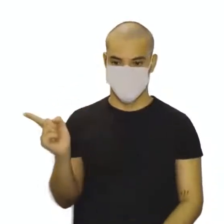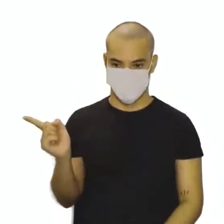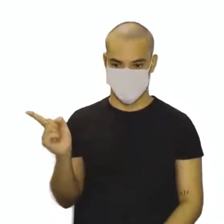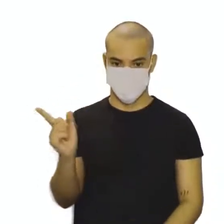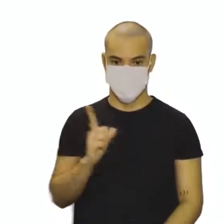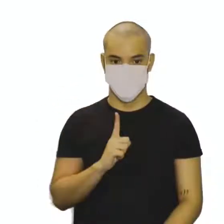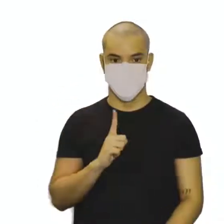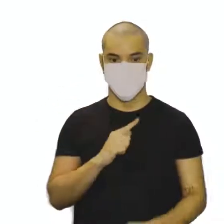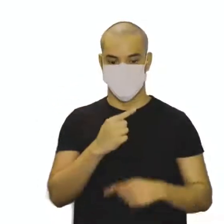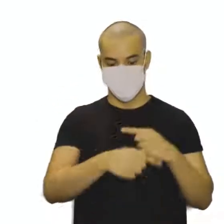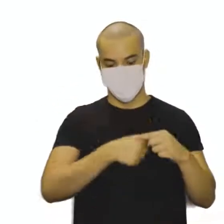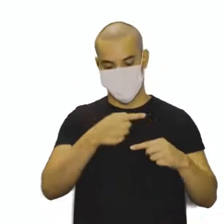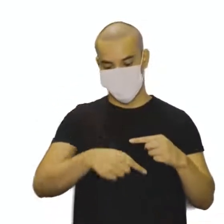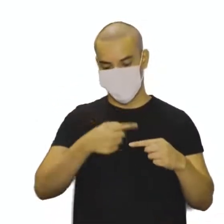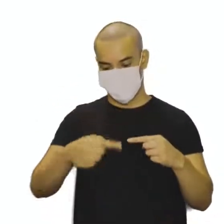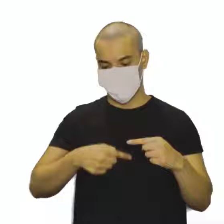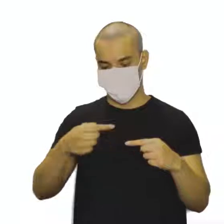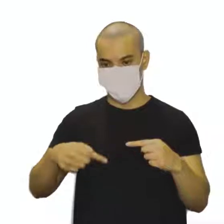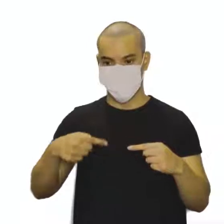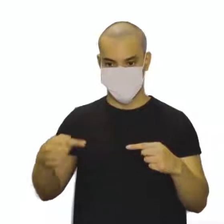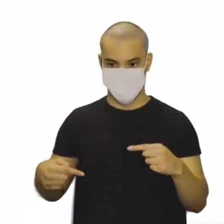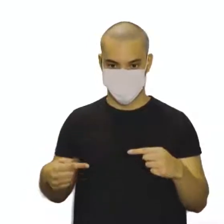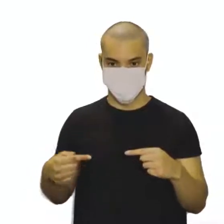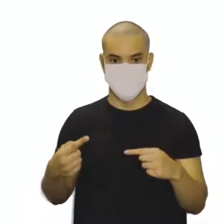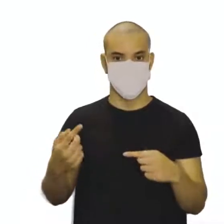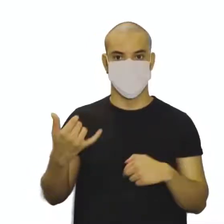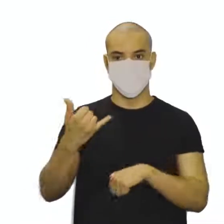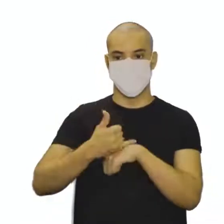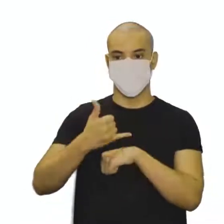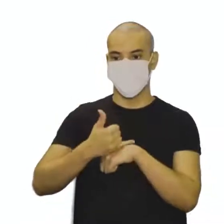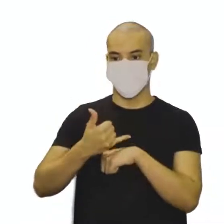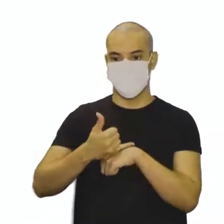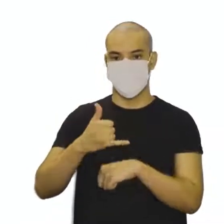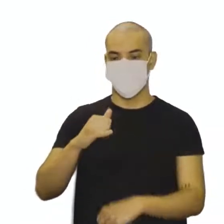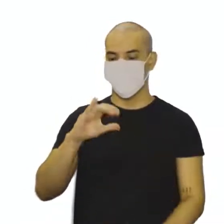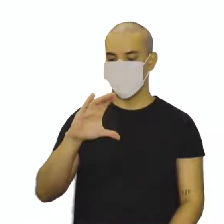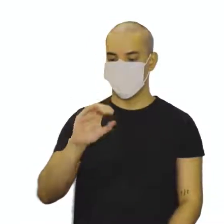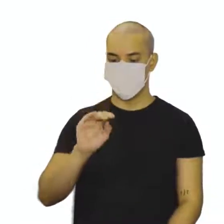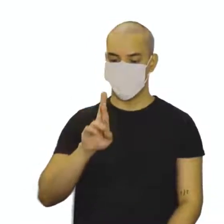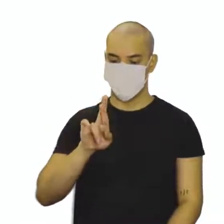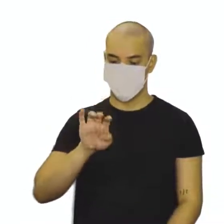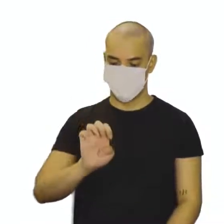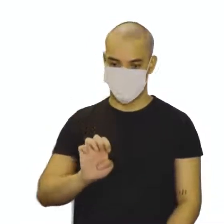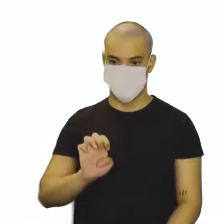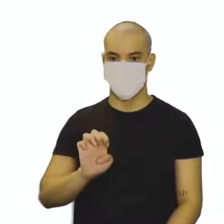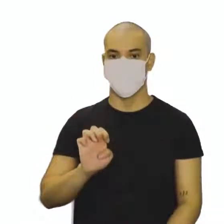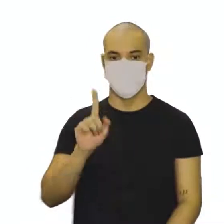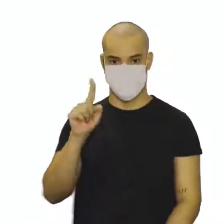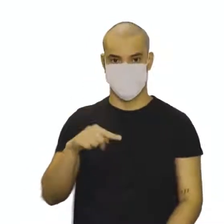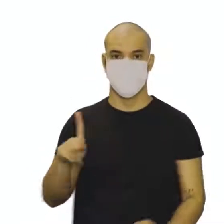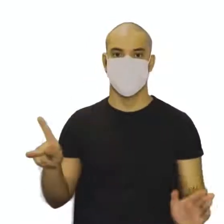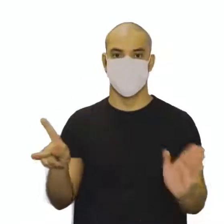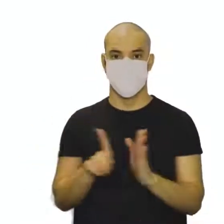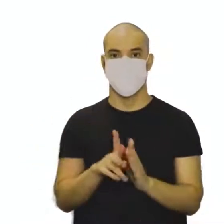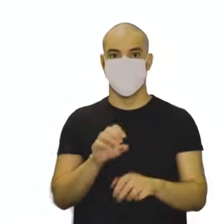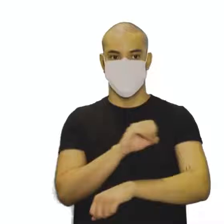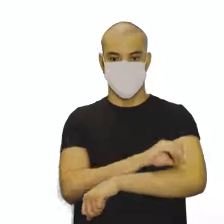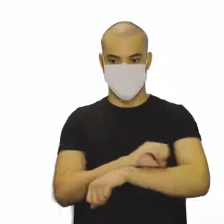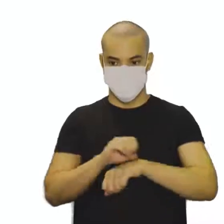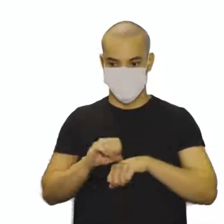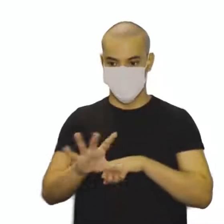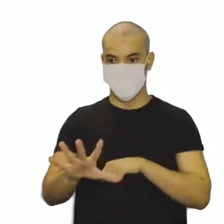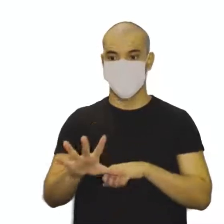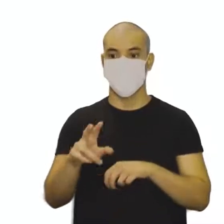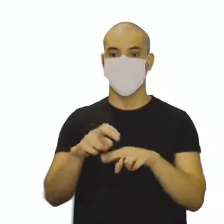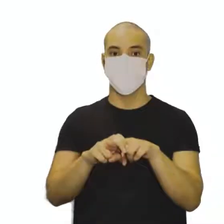por várias voltas de fio, geralmente são fios de cobre, que são aí fios condutores, ok? Então, o que